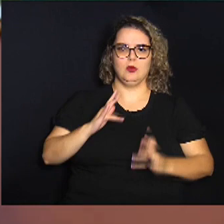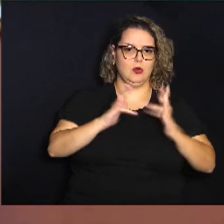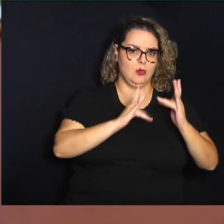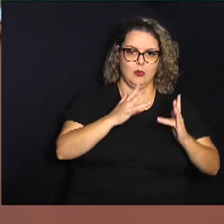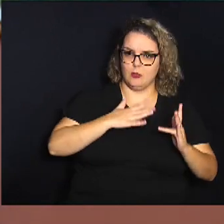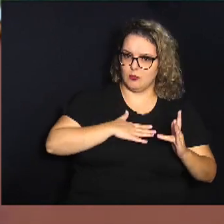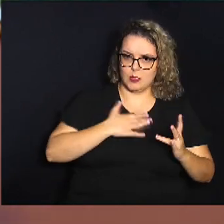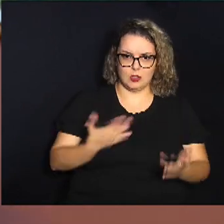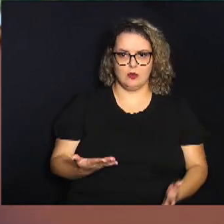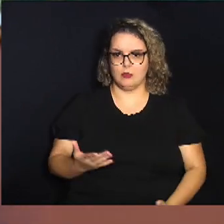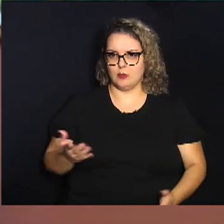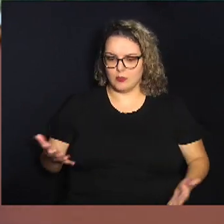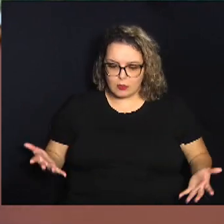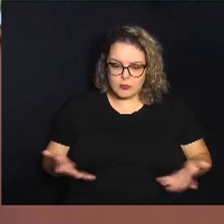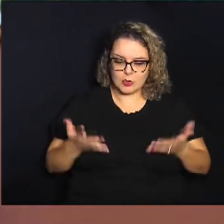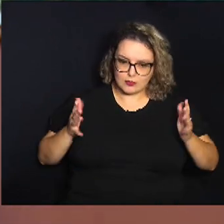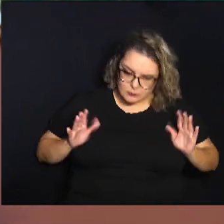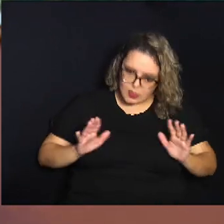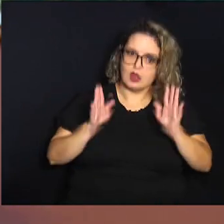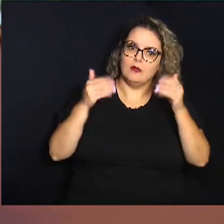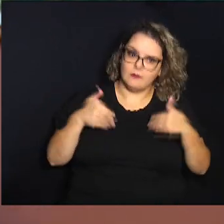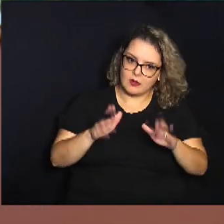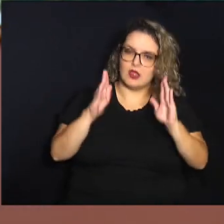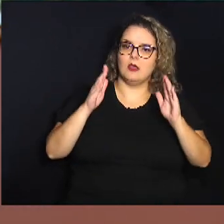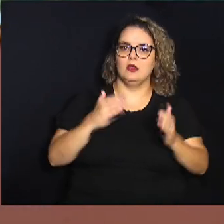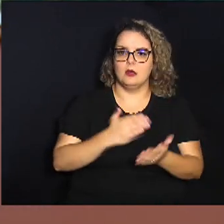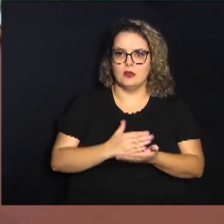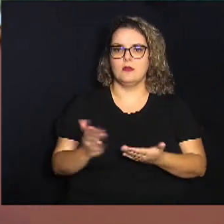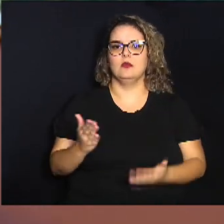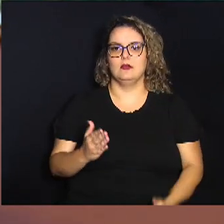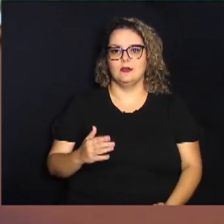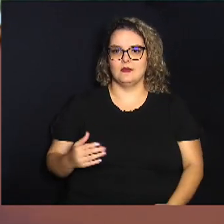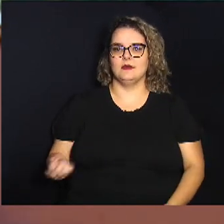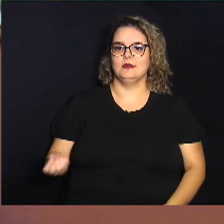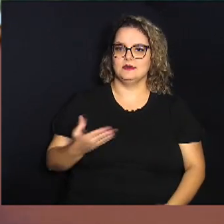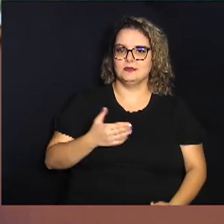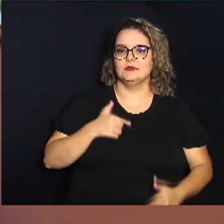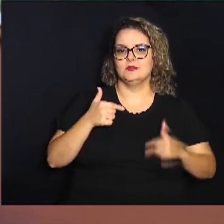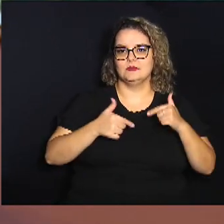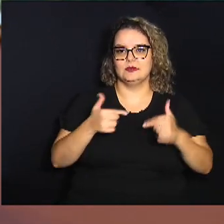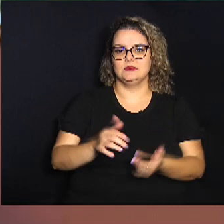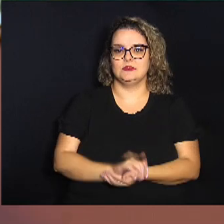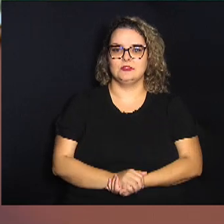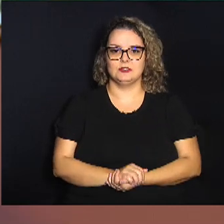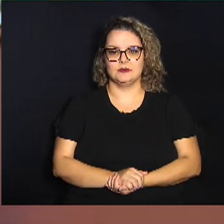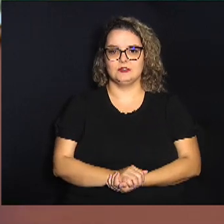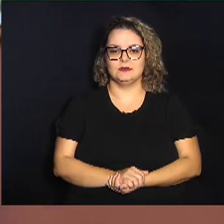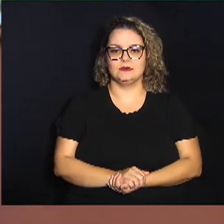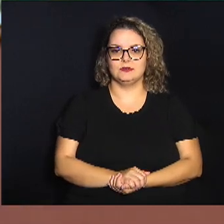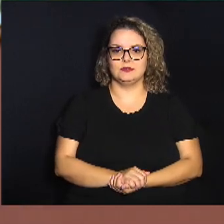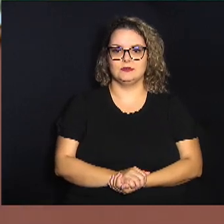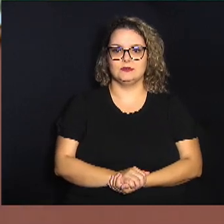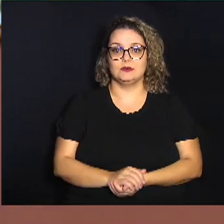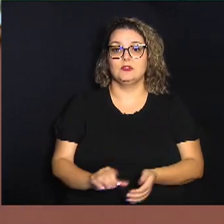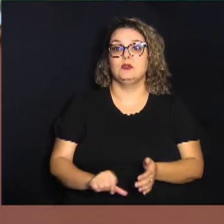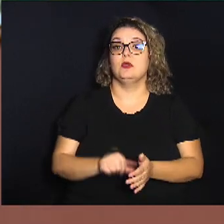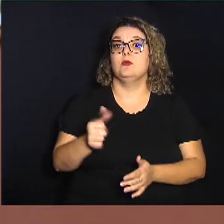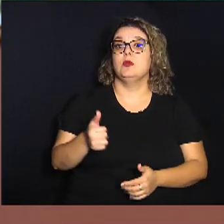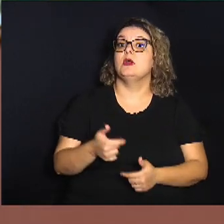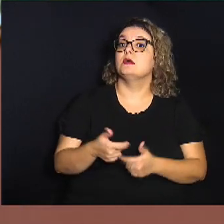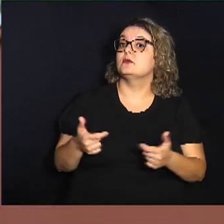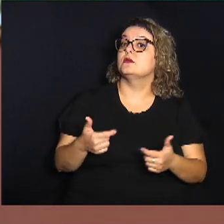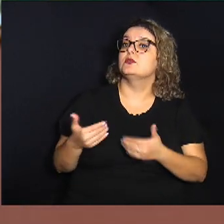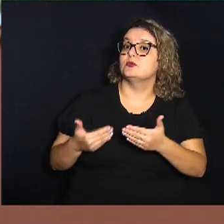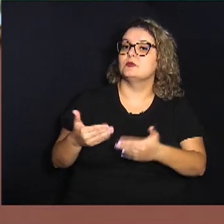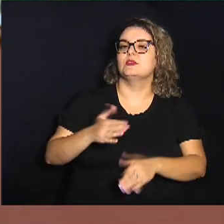pessoa que me empurrou para começar essa, essa nova jornada, que foi o primeiro grande passo da minha